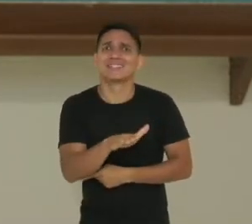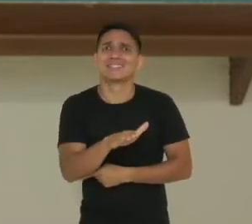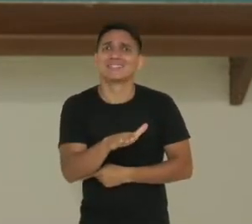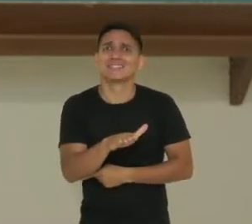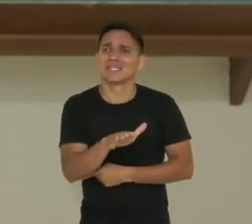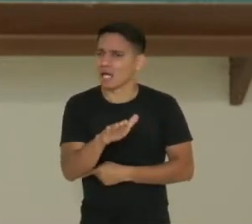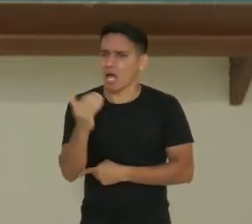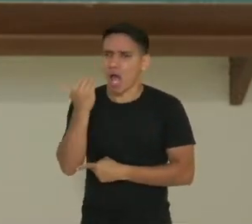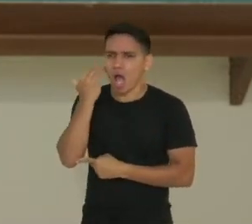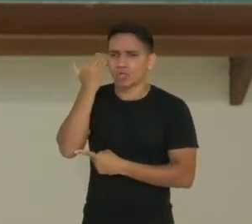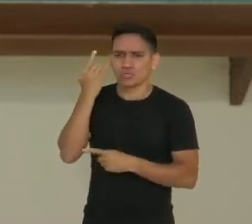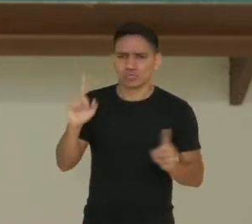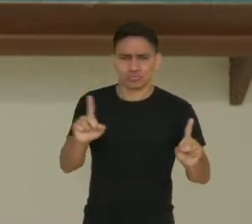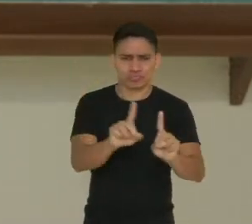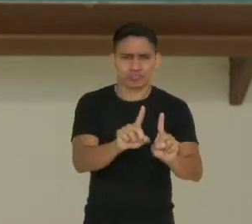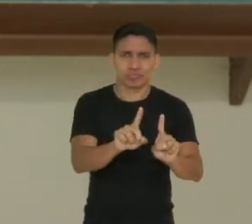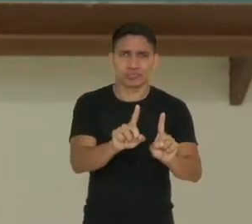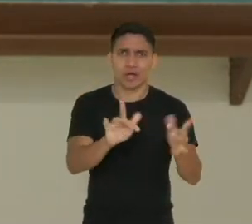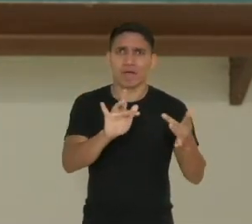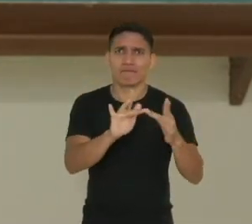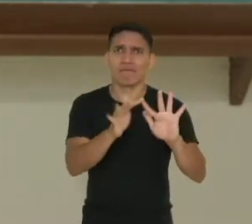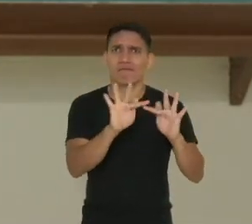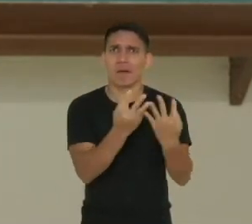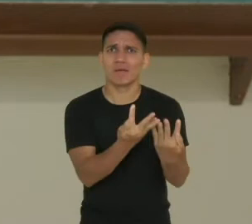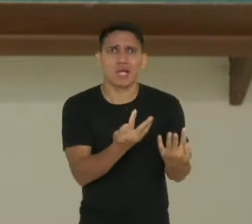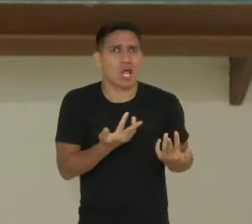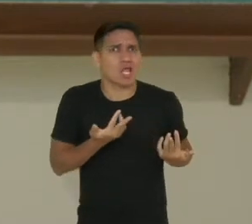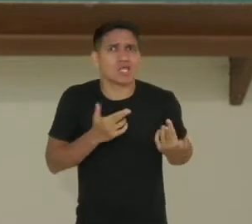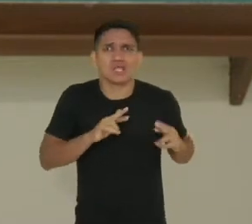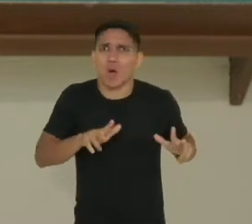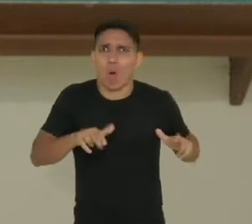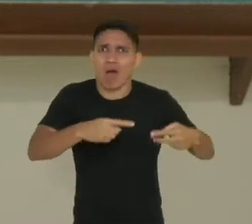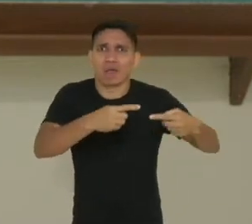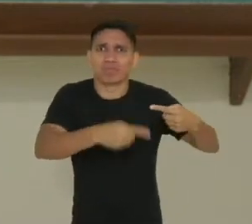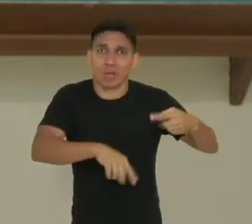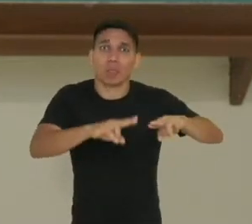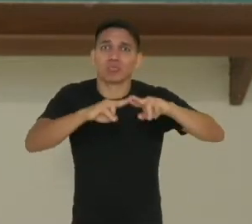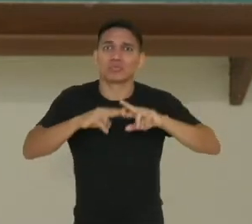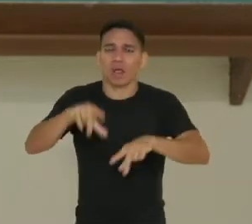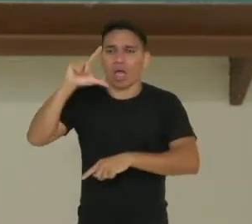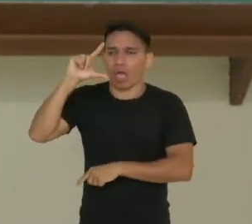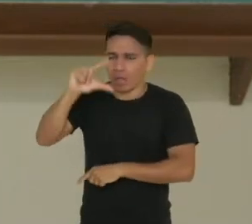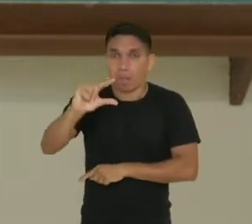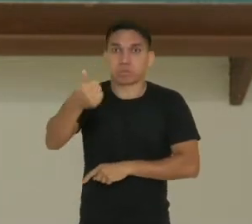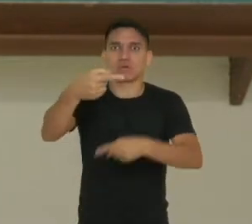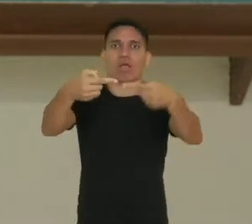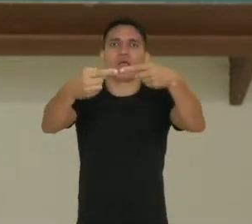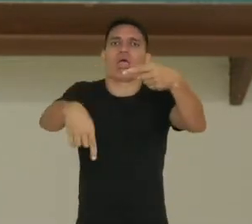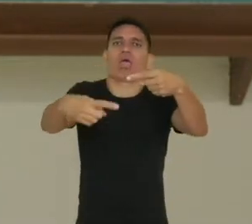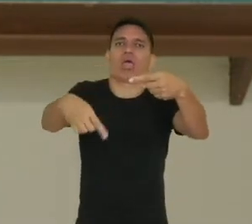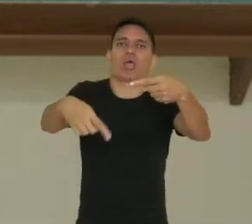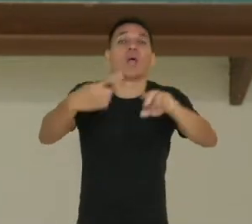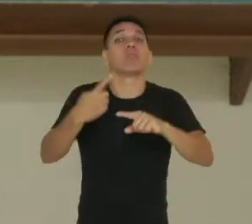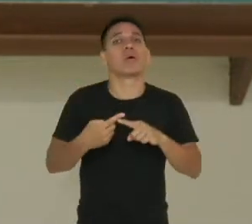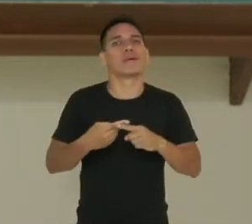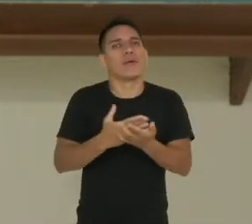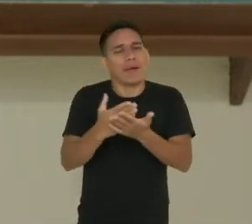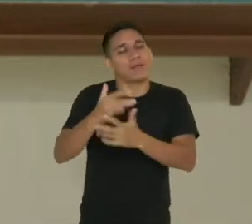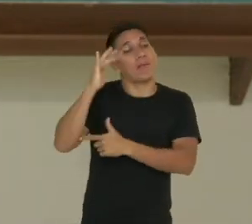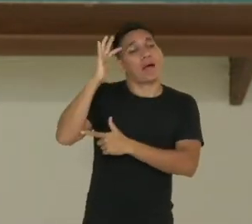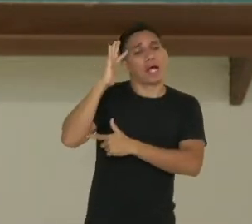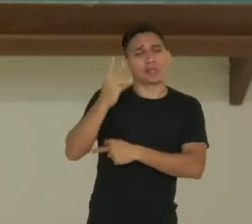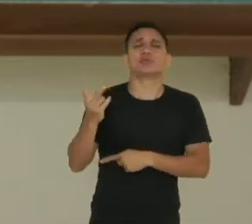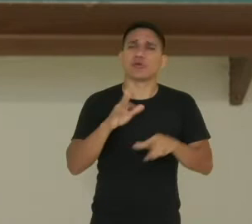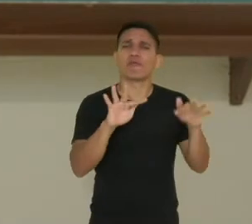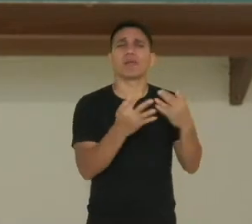o adulto, não são parentes, né? Então há uma quebra de expectativa, porque você começa imaginando uma coisa, chega